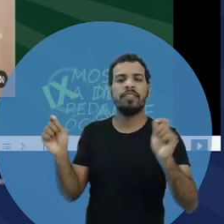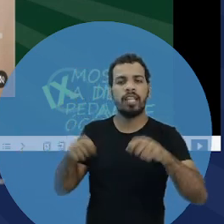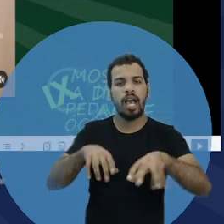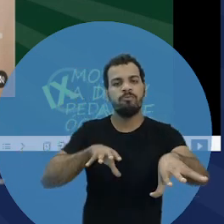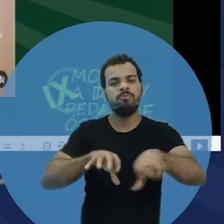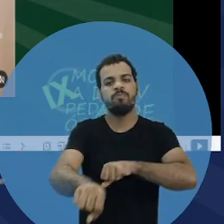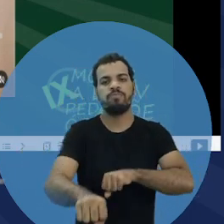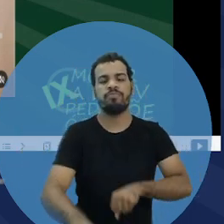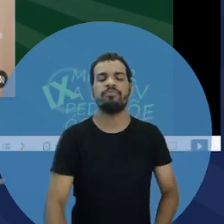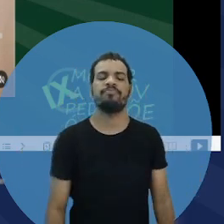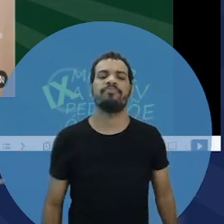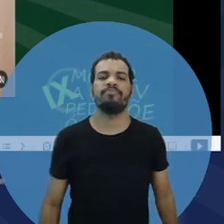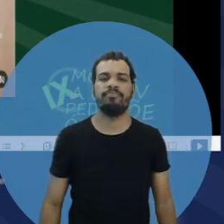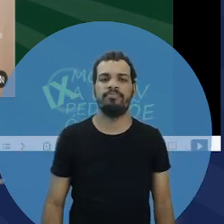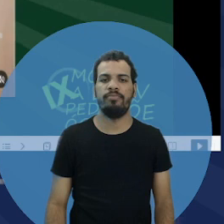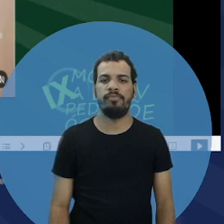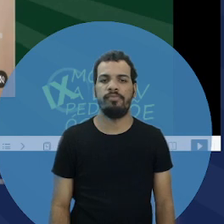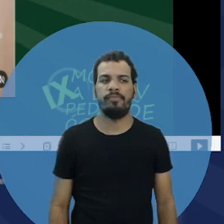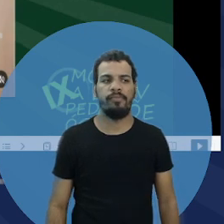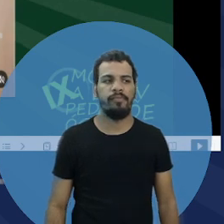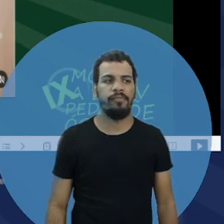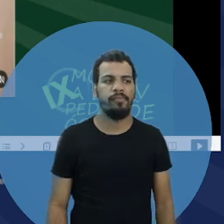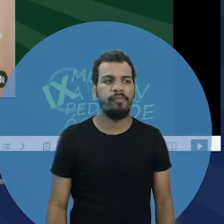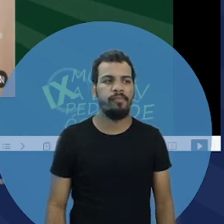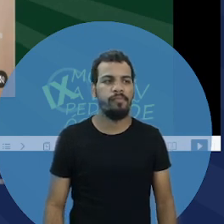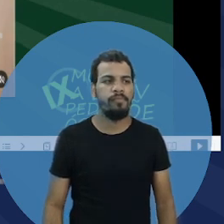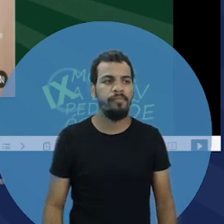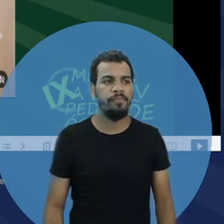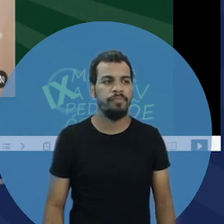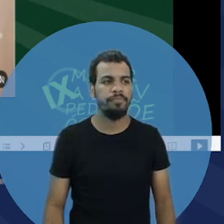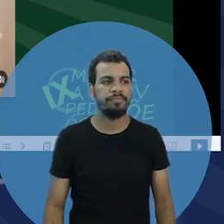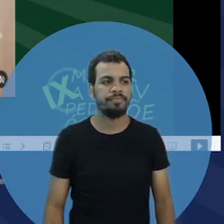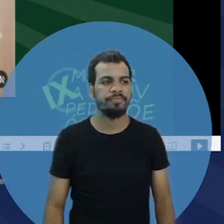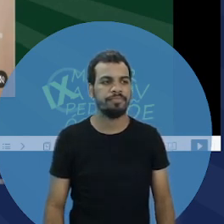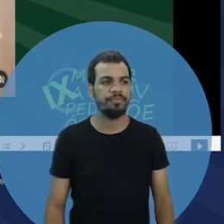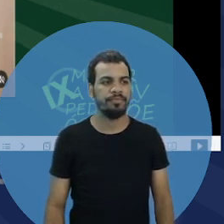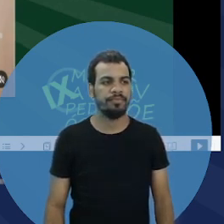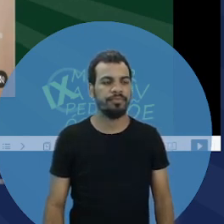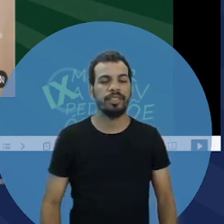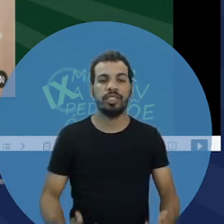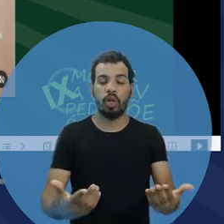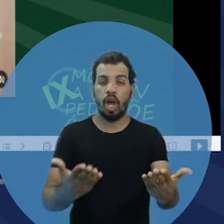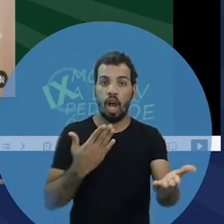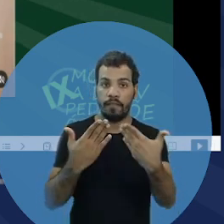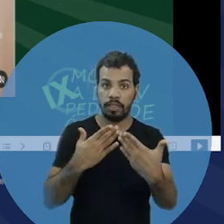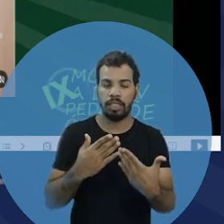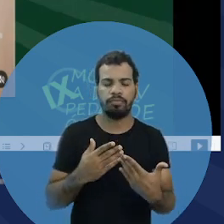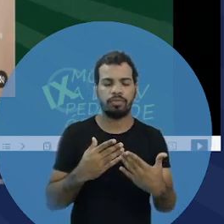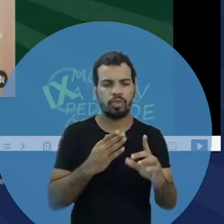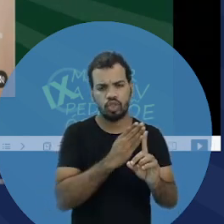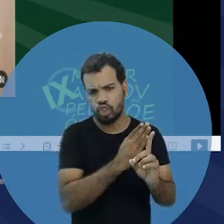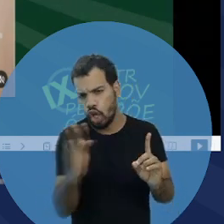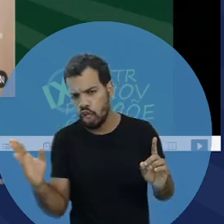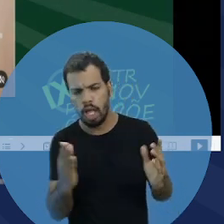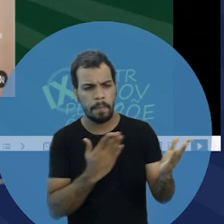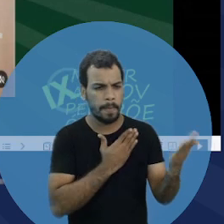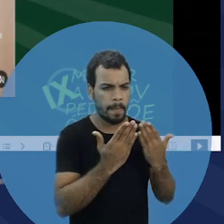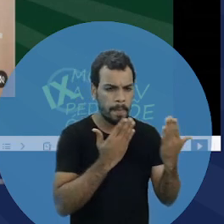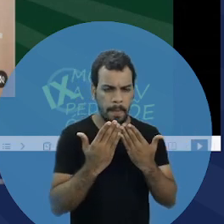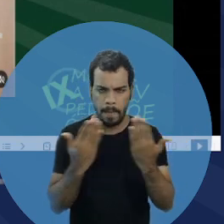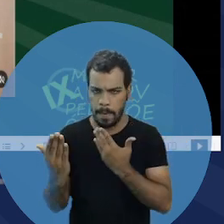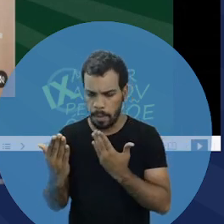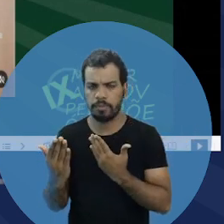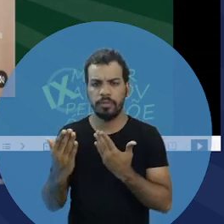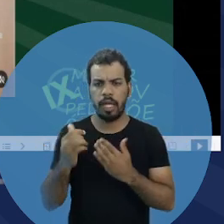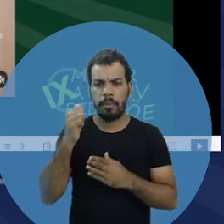de escolaridade. Então, as conversas, todas elas, com a participação das meninas e